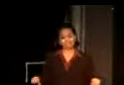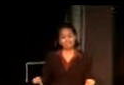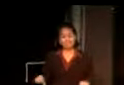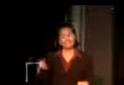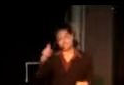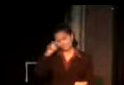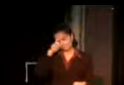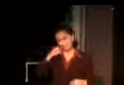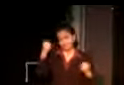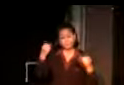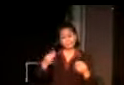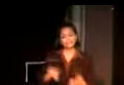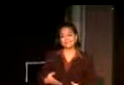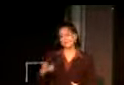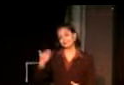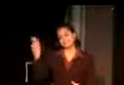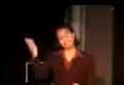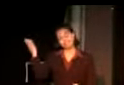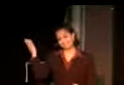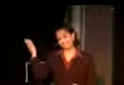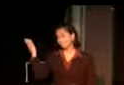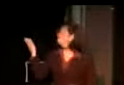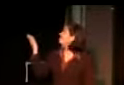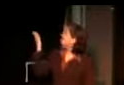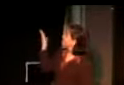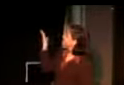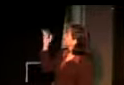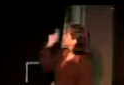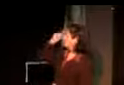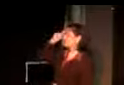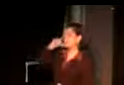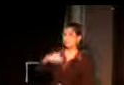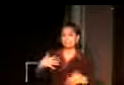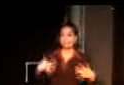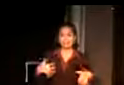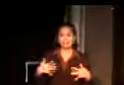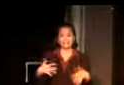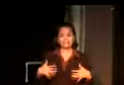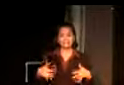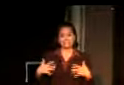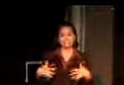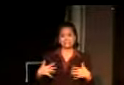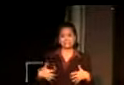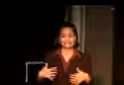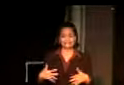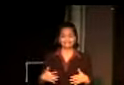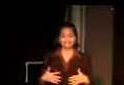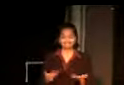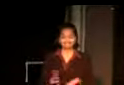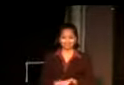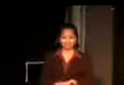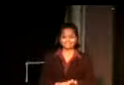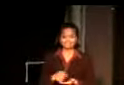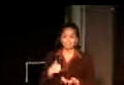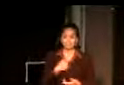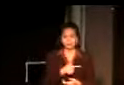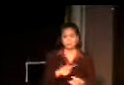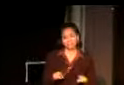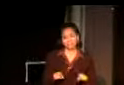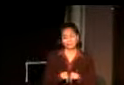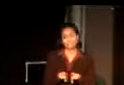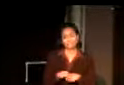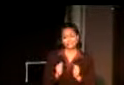estamos explanando Essa não é a verdade nós também estamos nesse caminho da felicidade